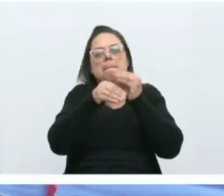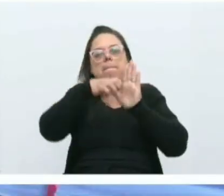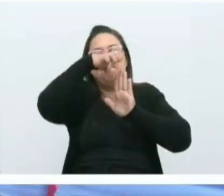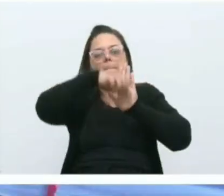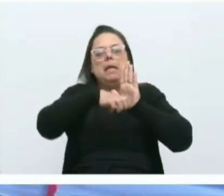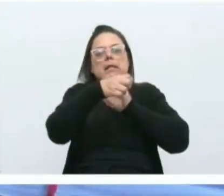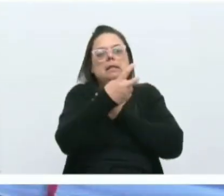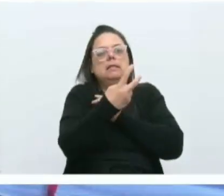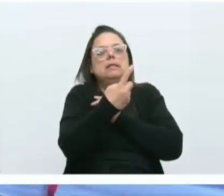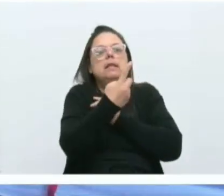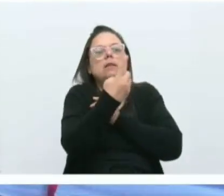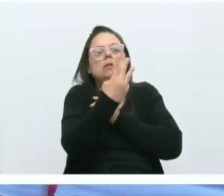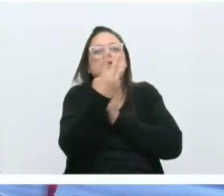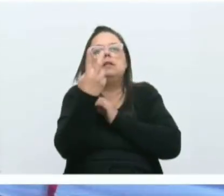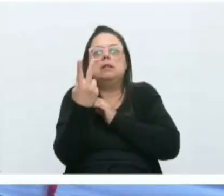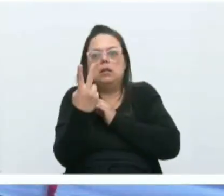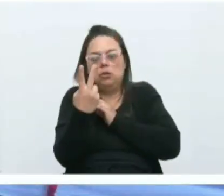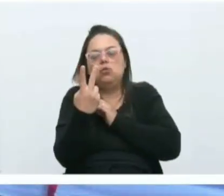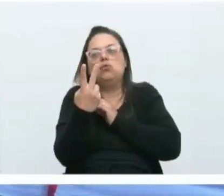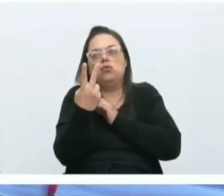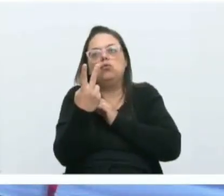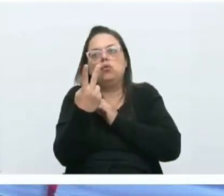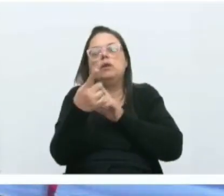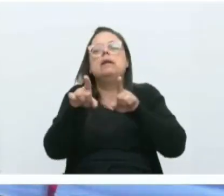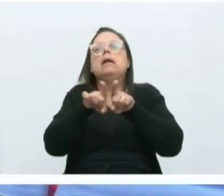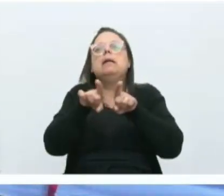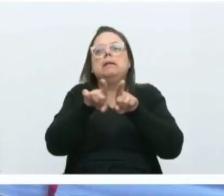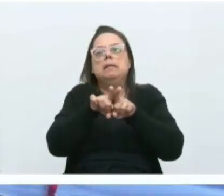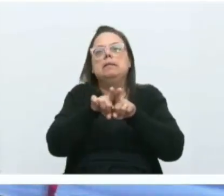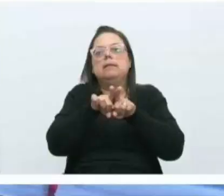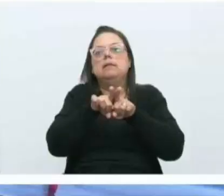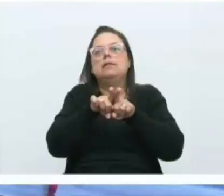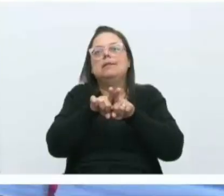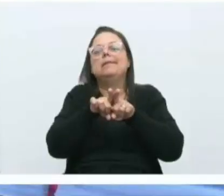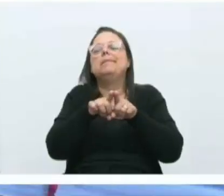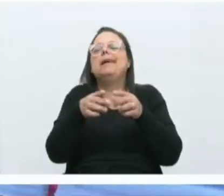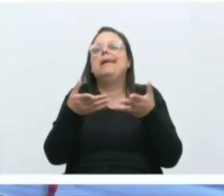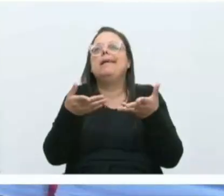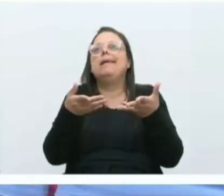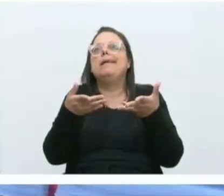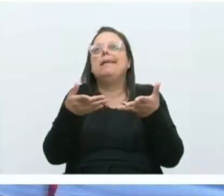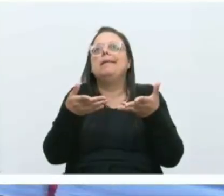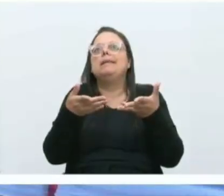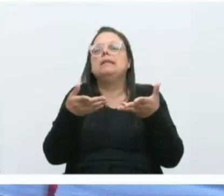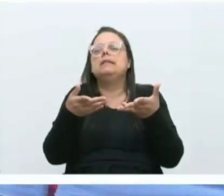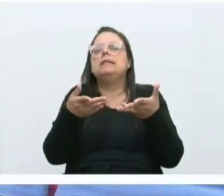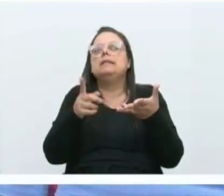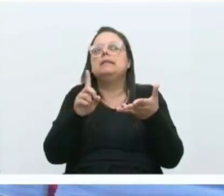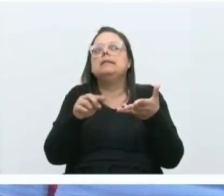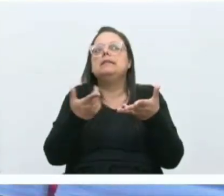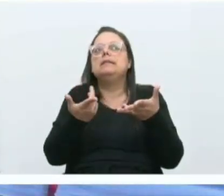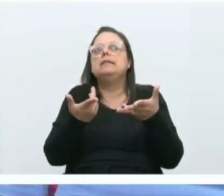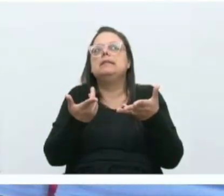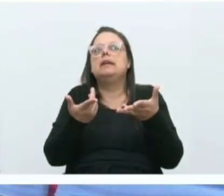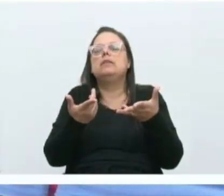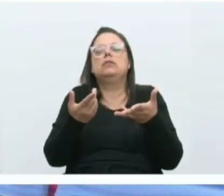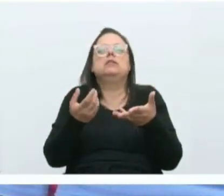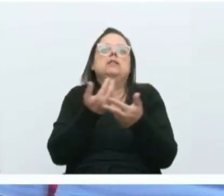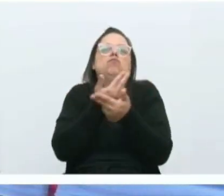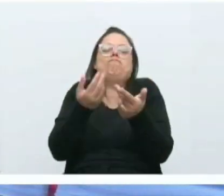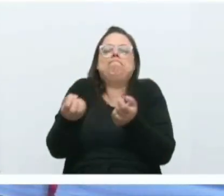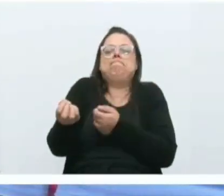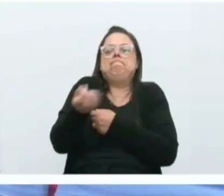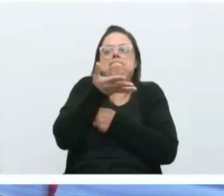132 de 2023, da emenda constitucional, e das suas implicações do ponto de vista dessa nova